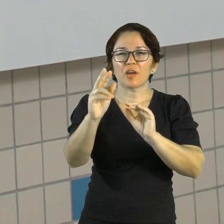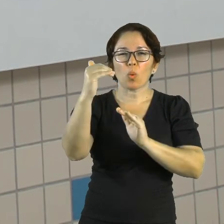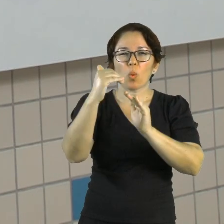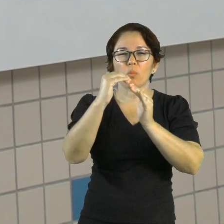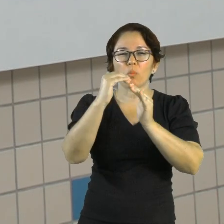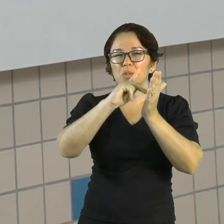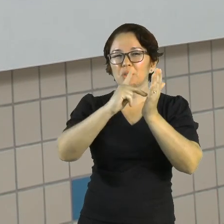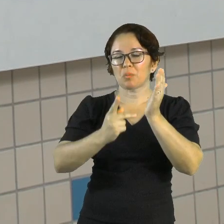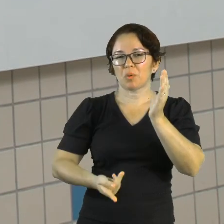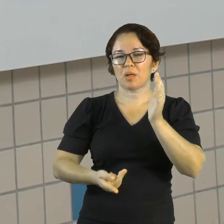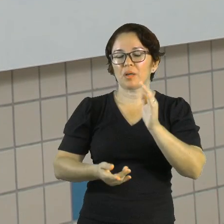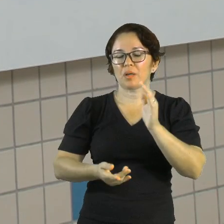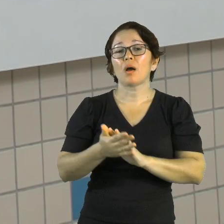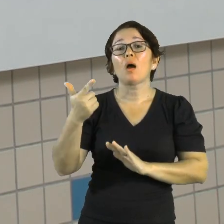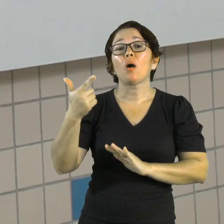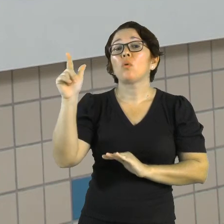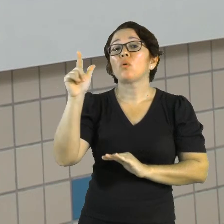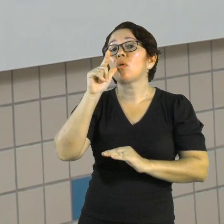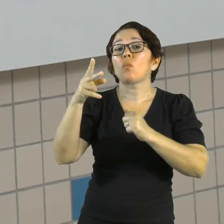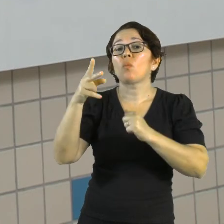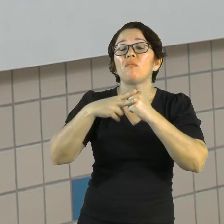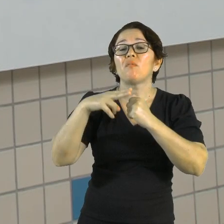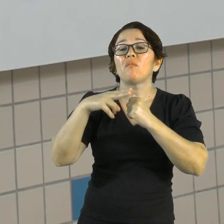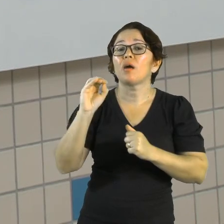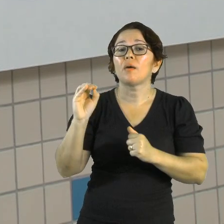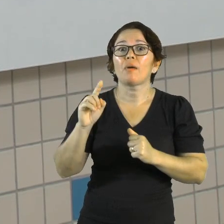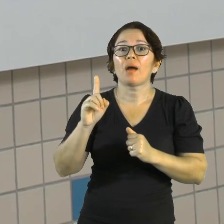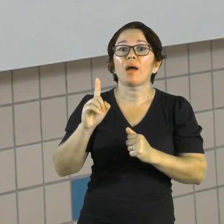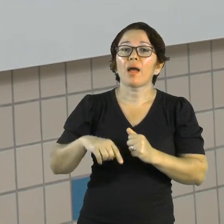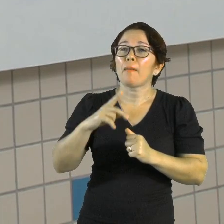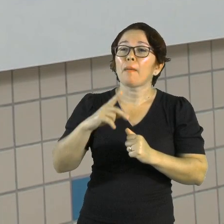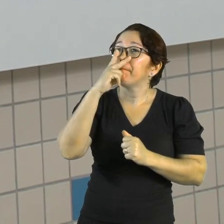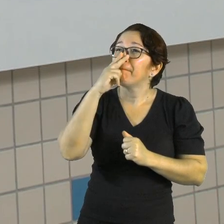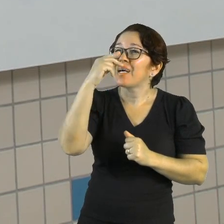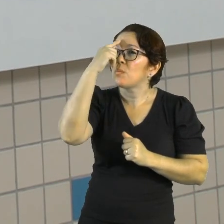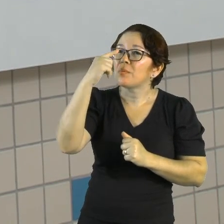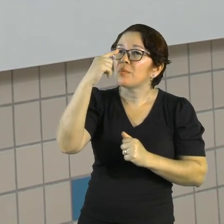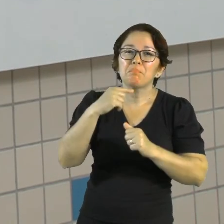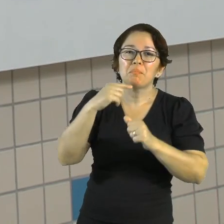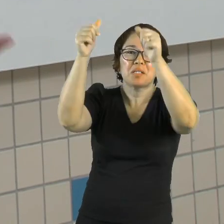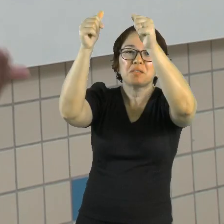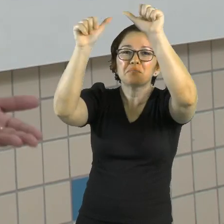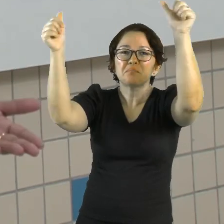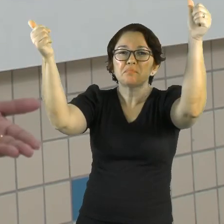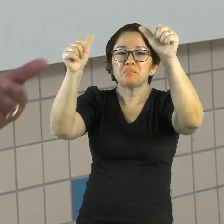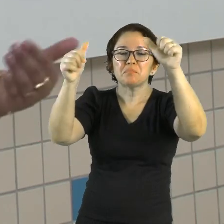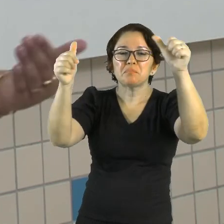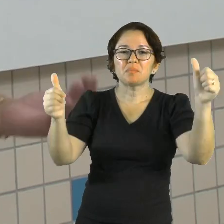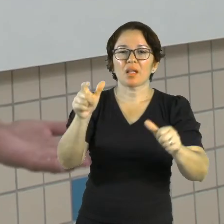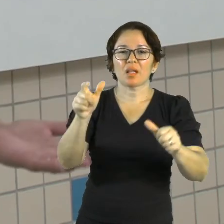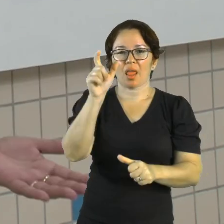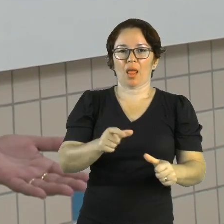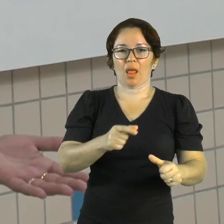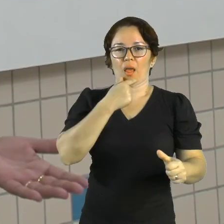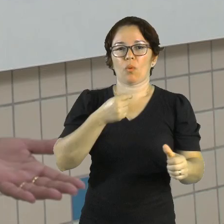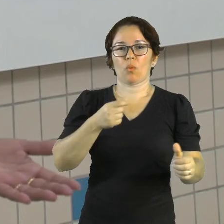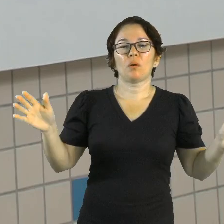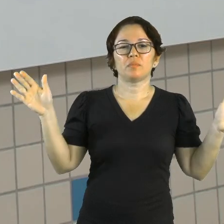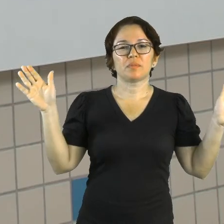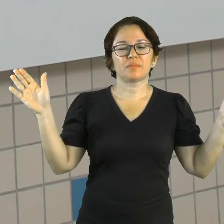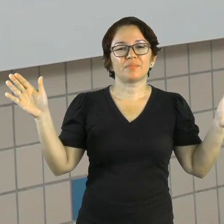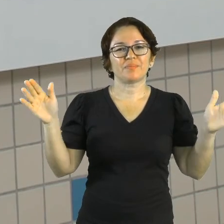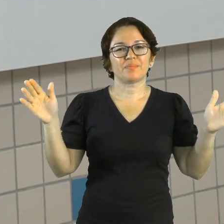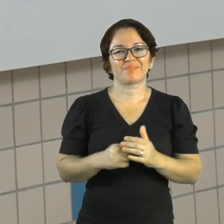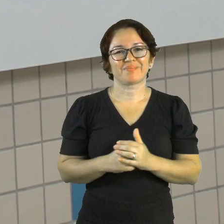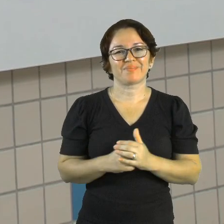linguagem não verbal é o desenho que forma. Nesse caso do texto, forma um homem de braços abertos.